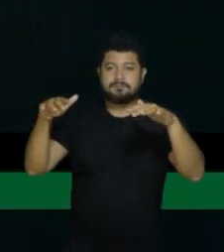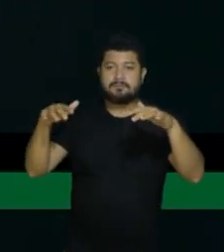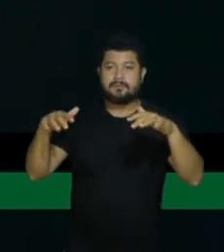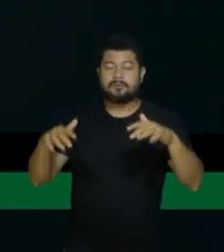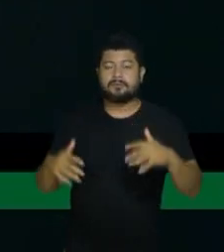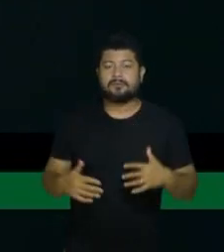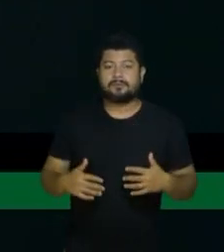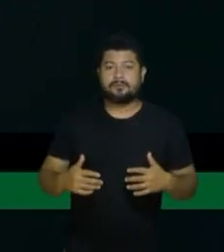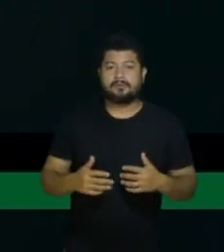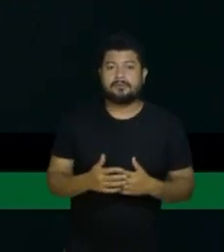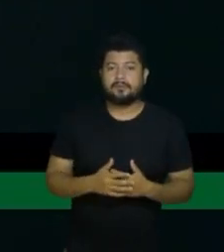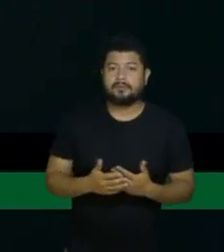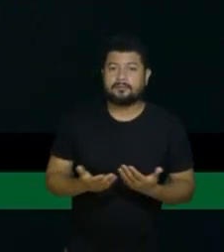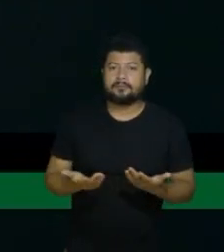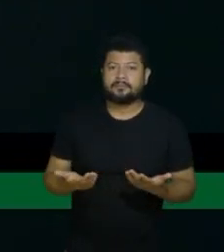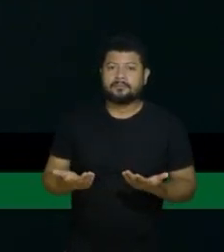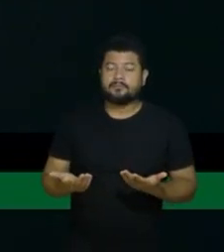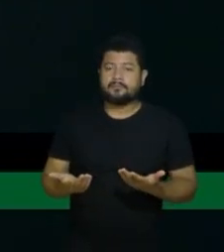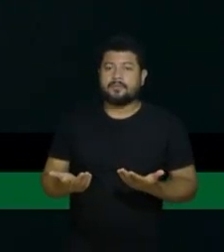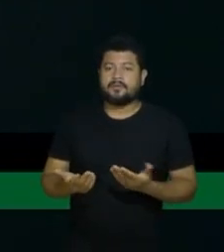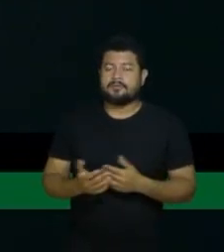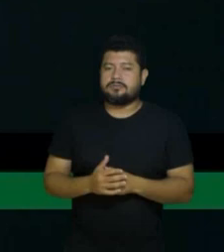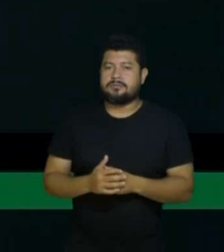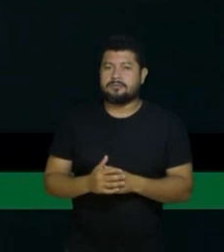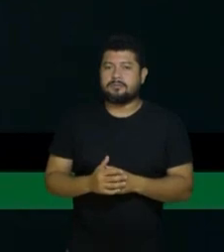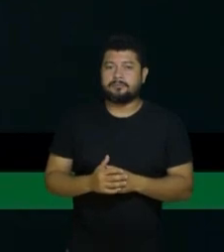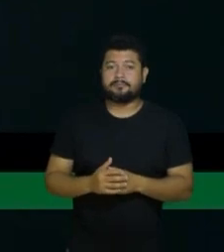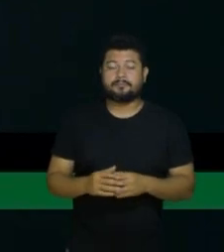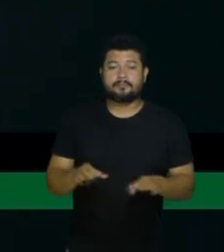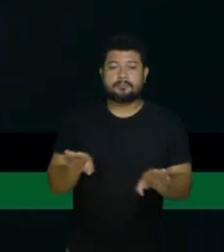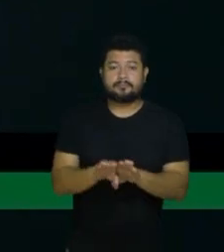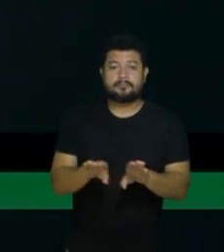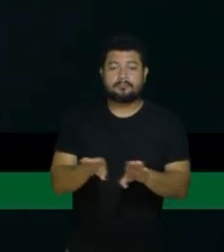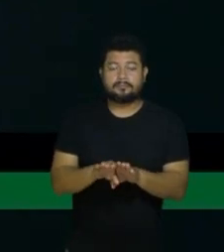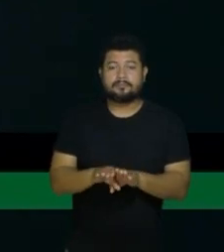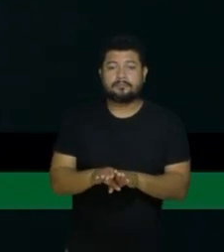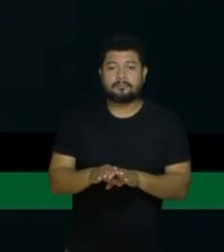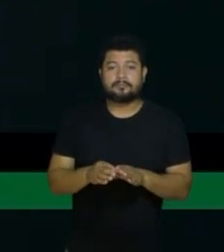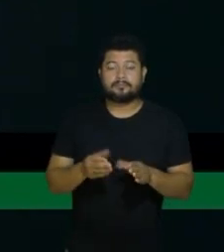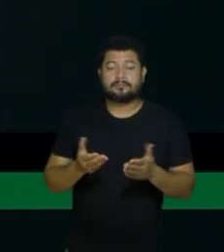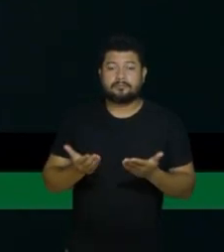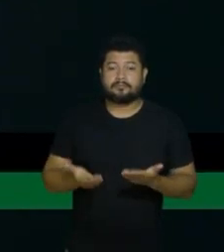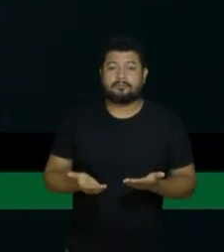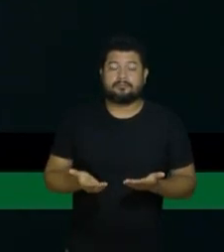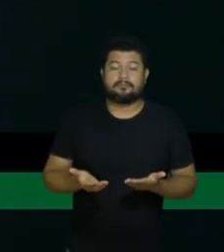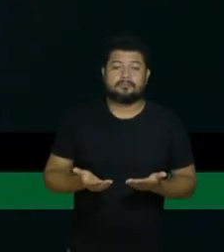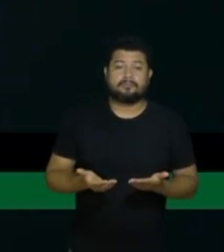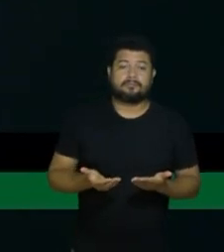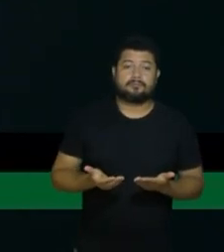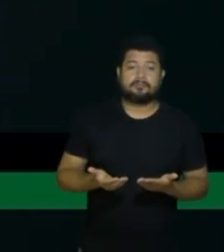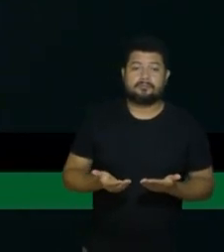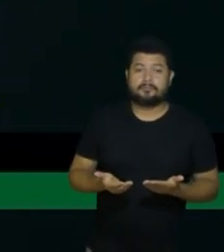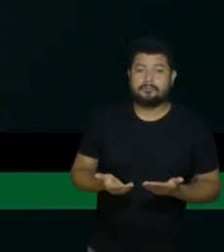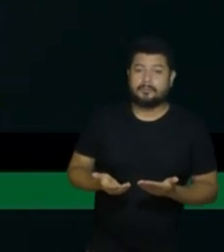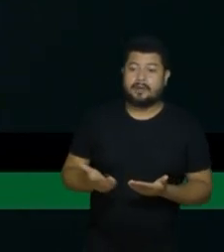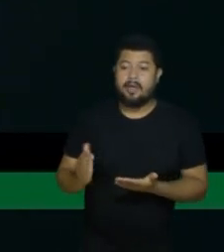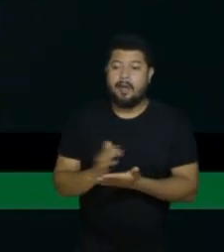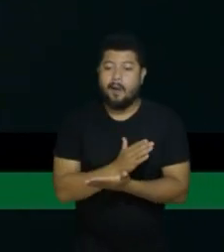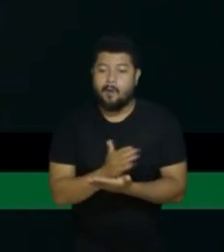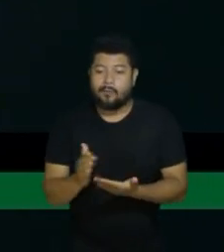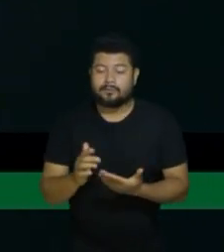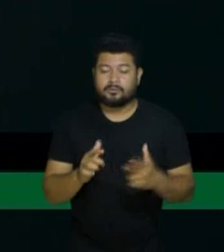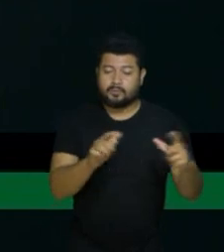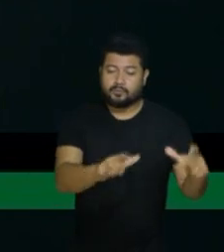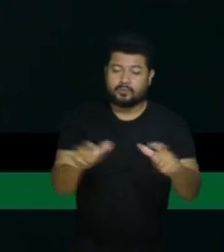desastres ambientais como bem como pelas questões das estiagens e